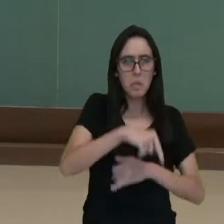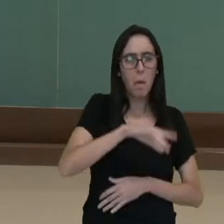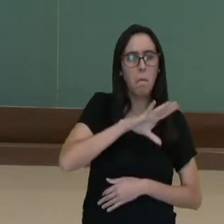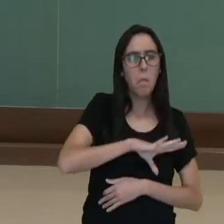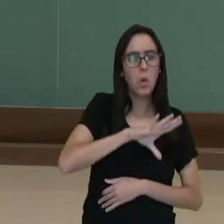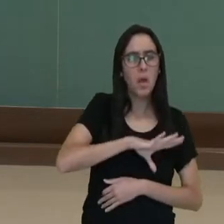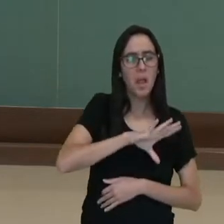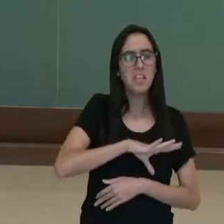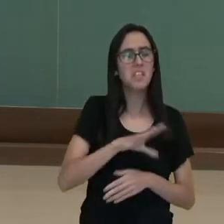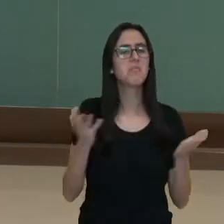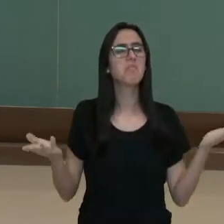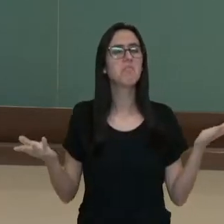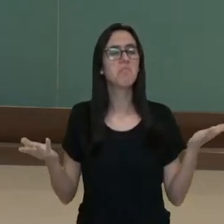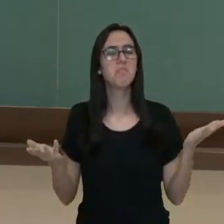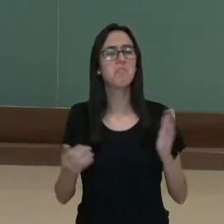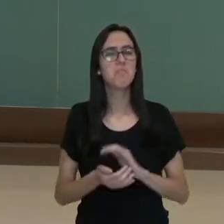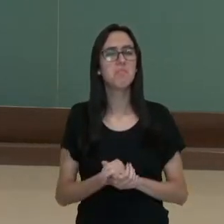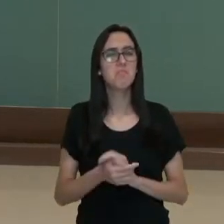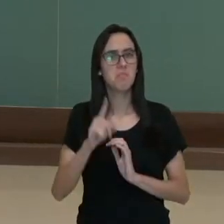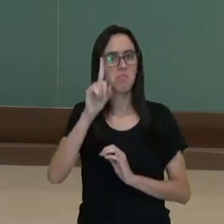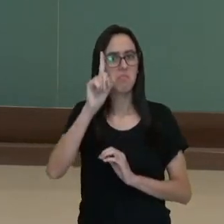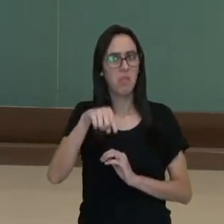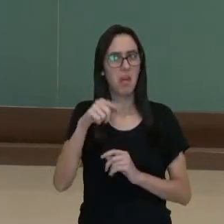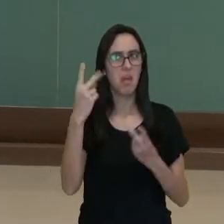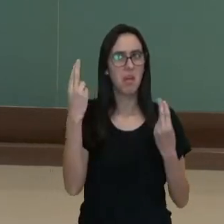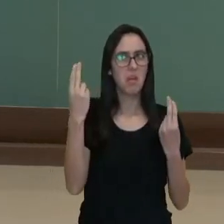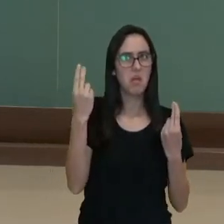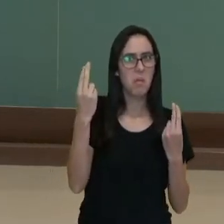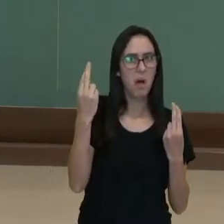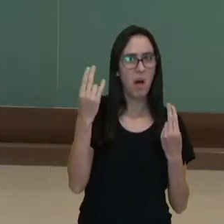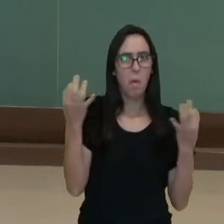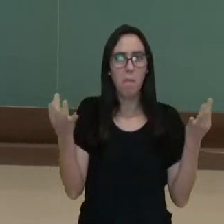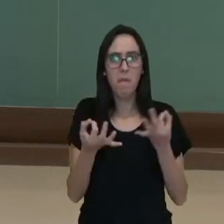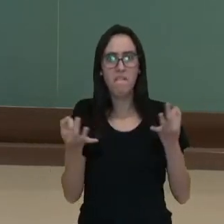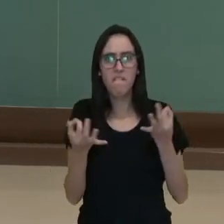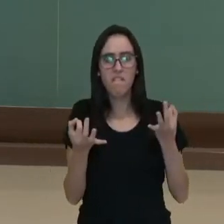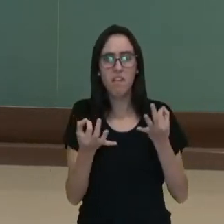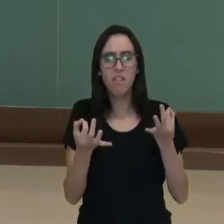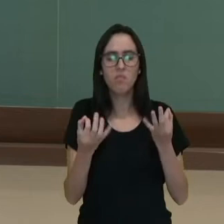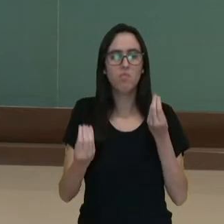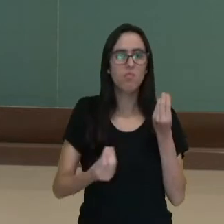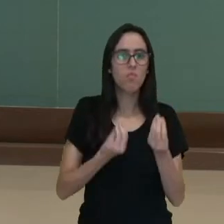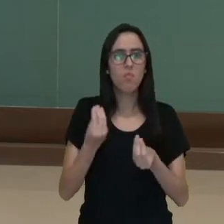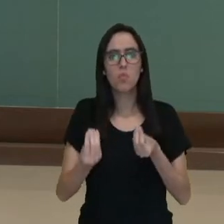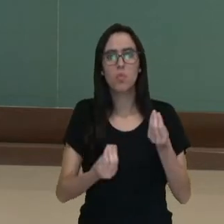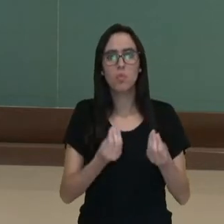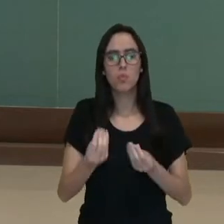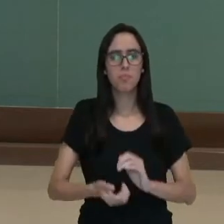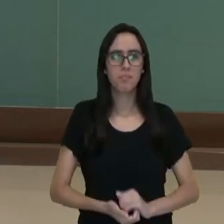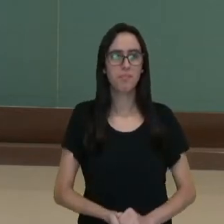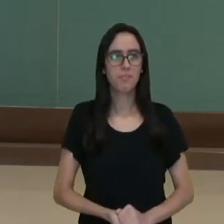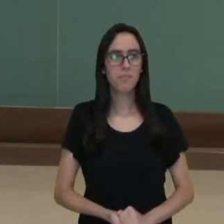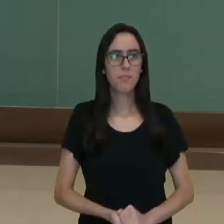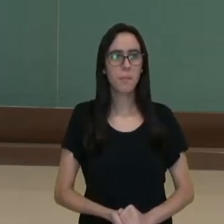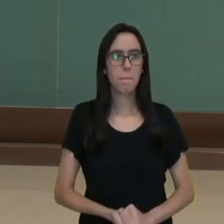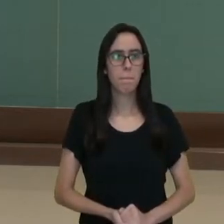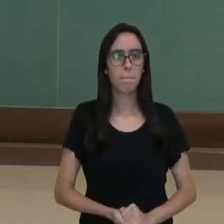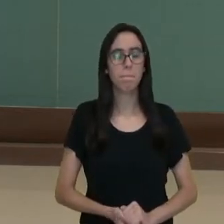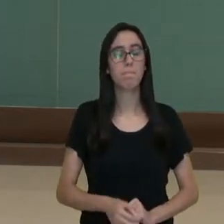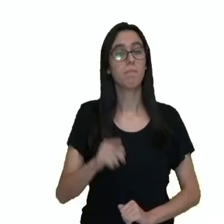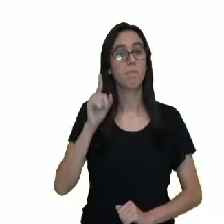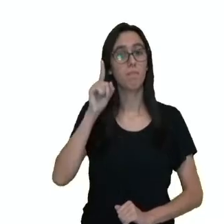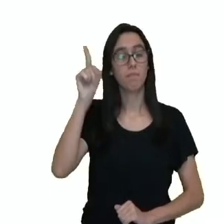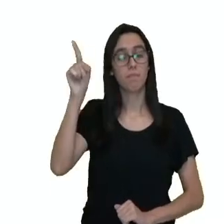alfabeto da língua espanhola seja, né, igual, idêntico aí ao da língua portuguesa? Ó, los alfabetos de